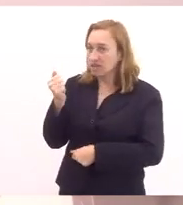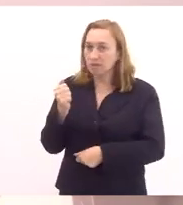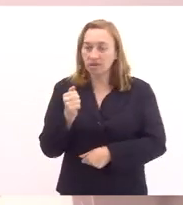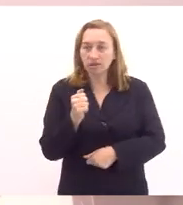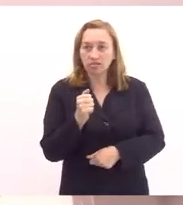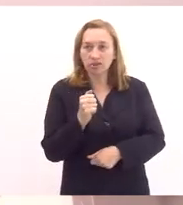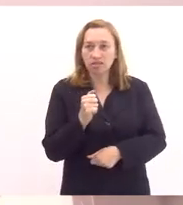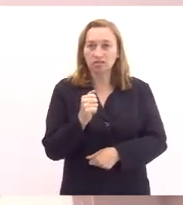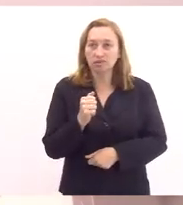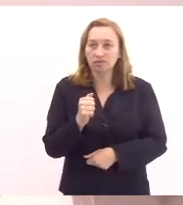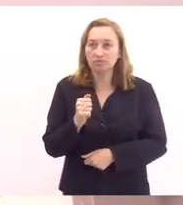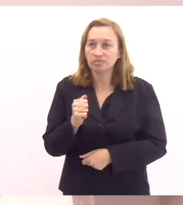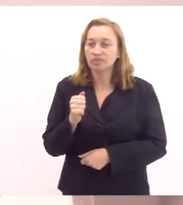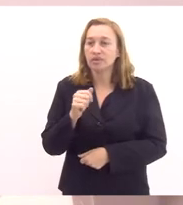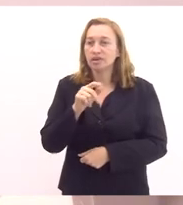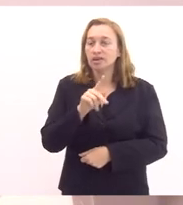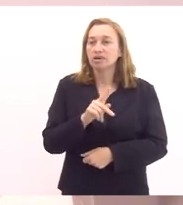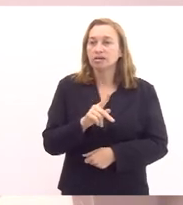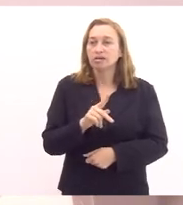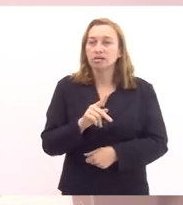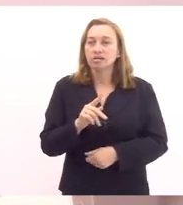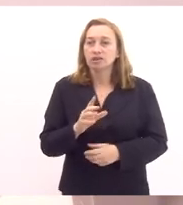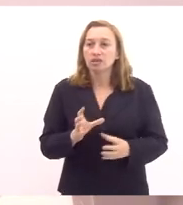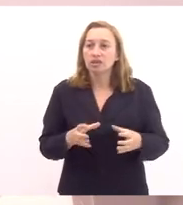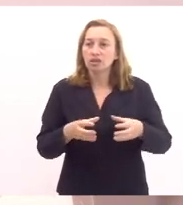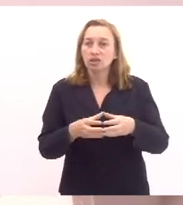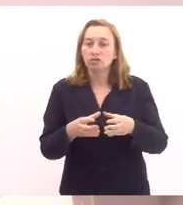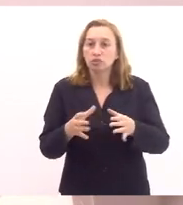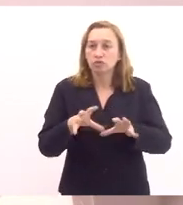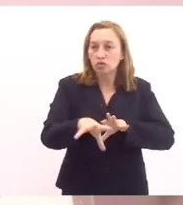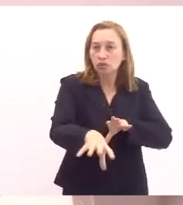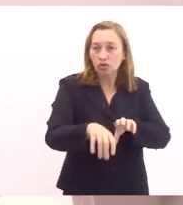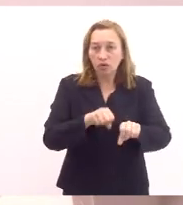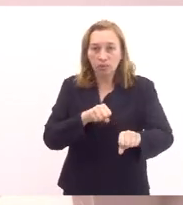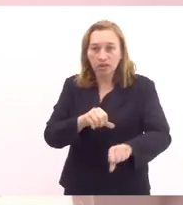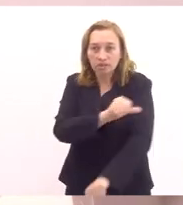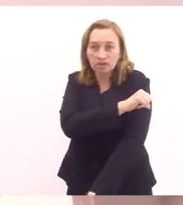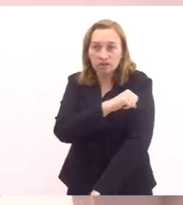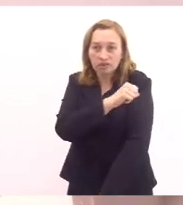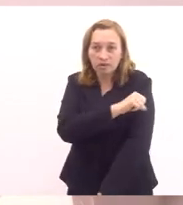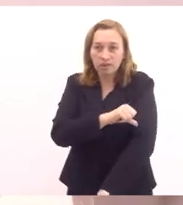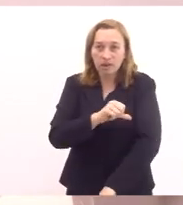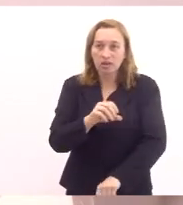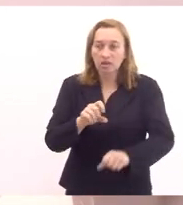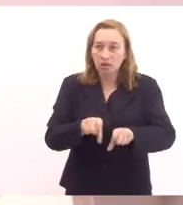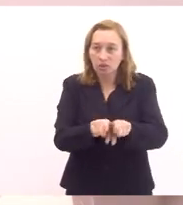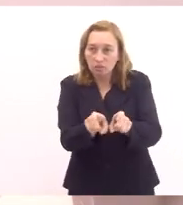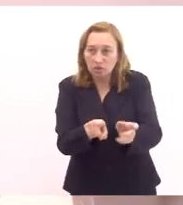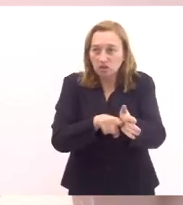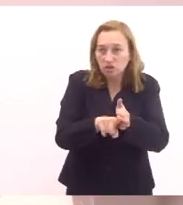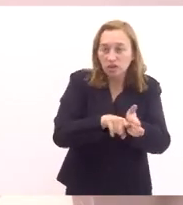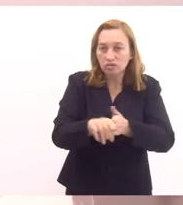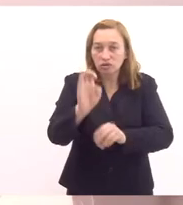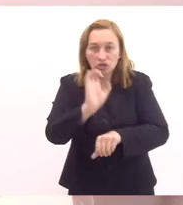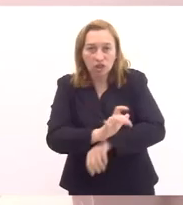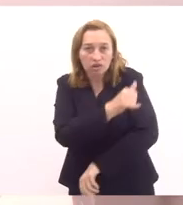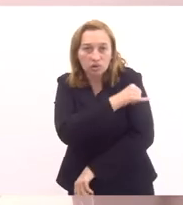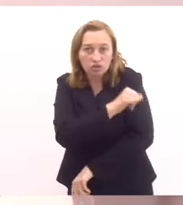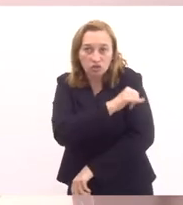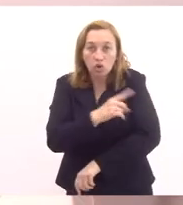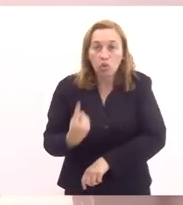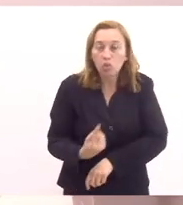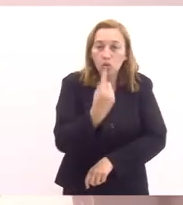casa de parto David Capistrano filho é campo de formação da enfermagem obstétrica do Estado do Rio de Janeiro